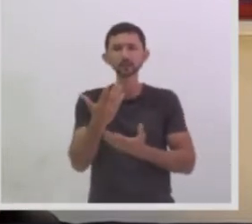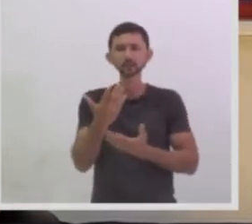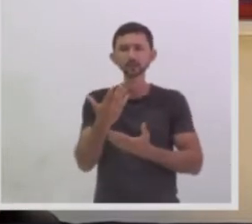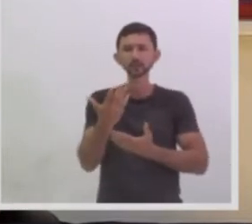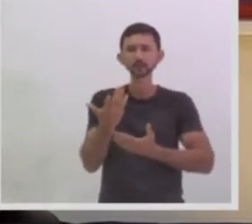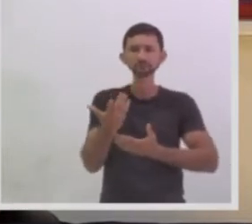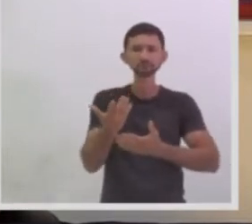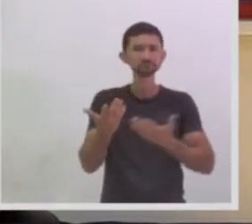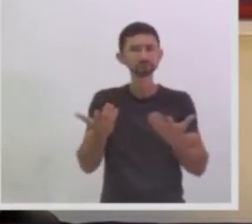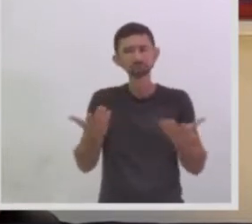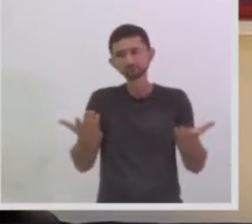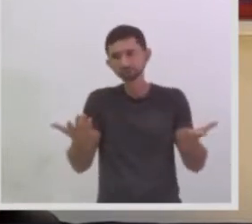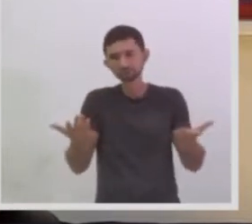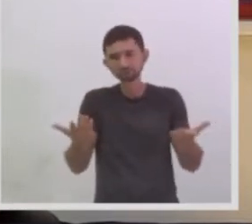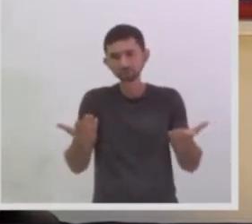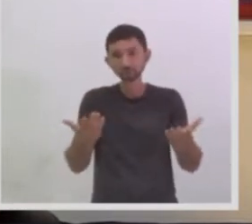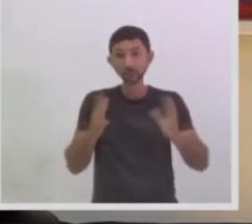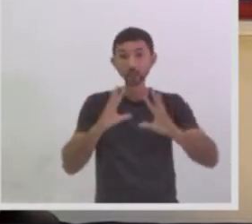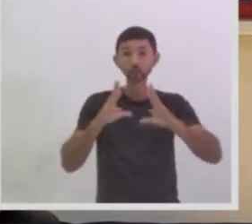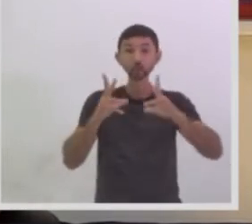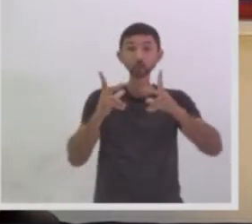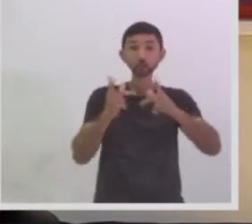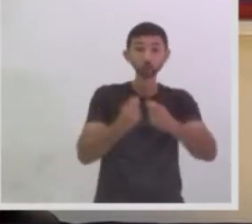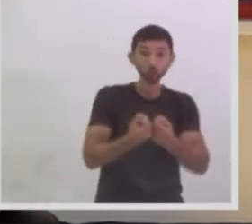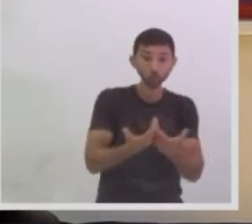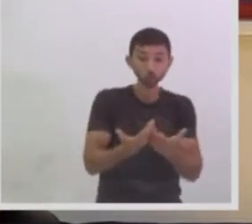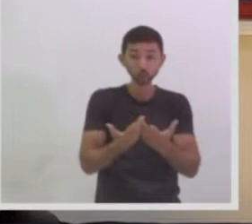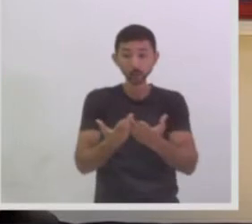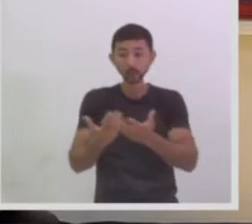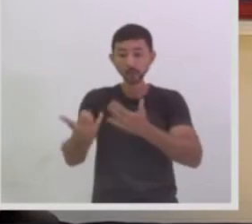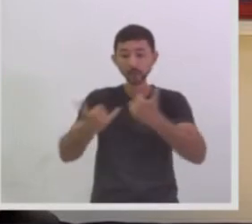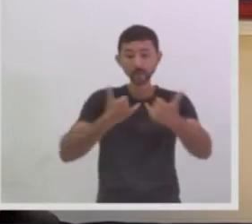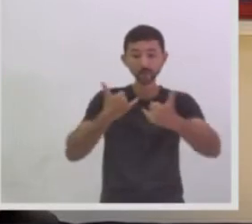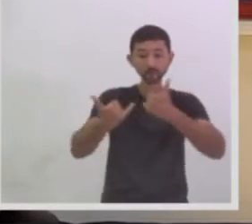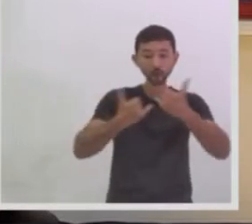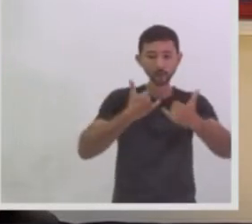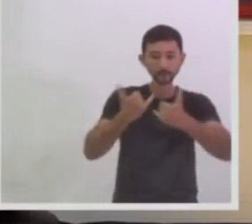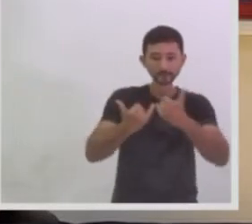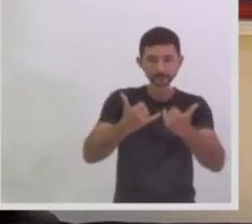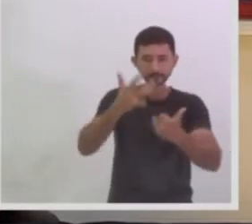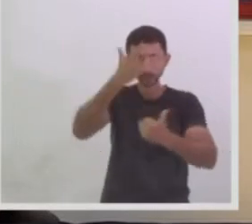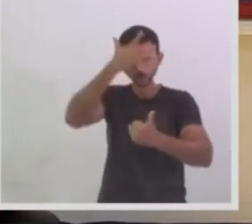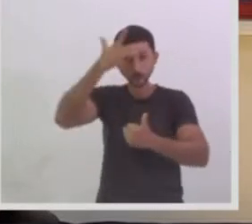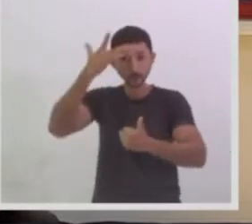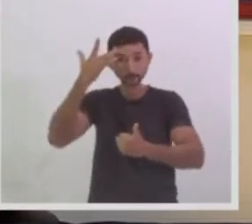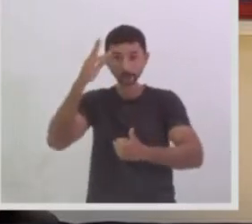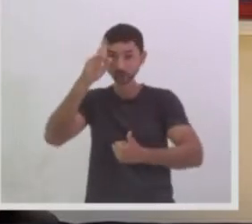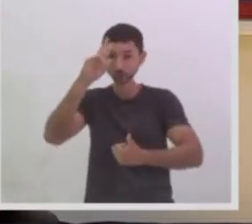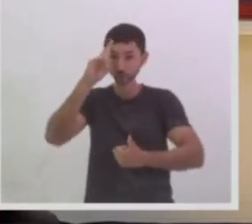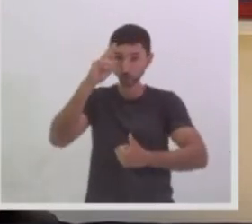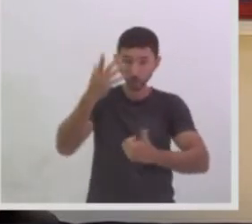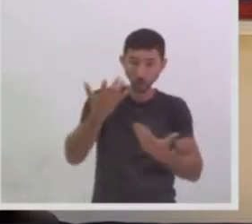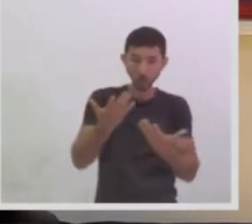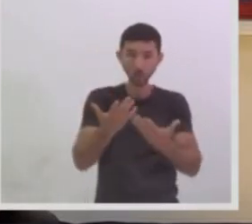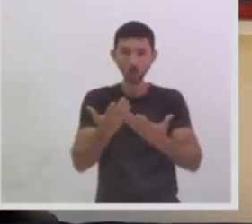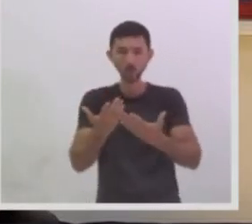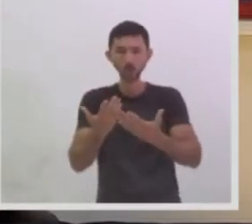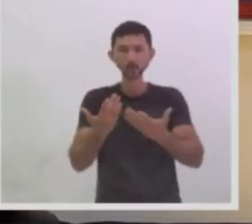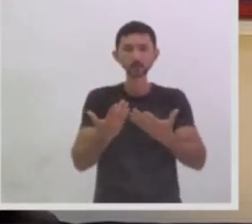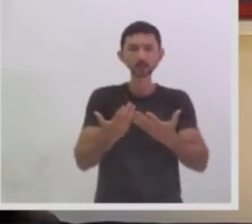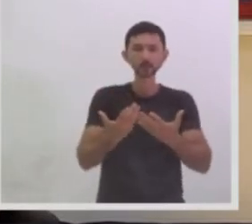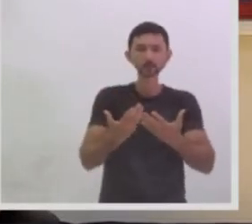Pode ser tudo e qualquer coisa que possa dar ao historiador, ao cientista, ao